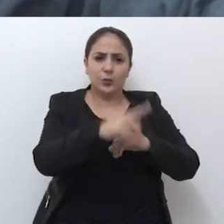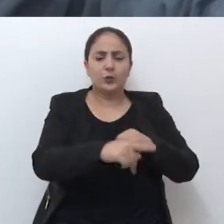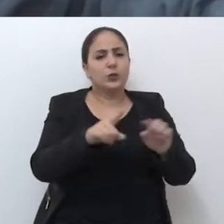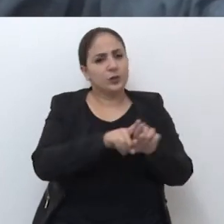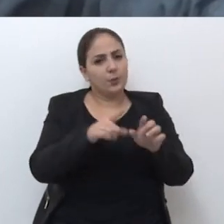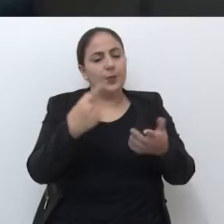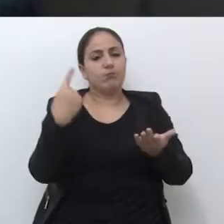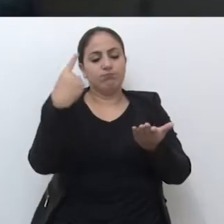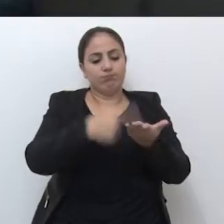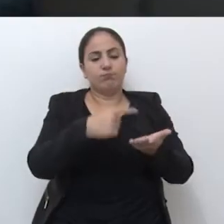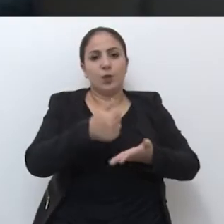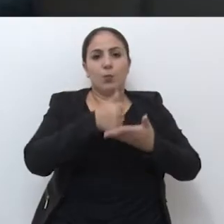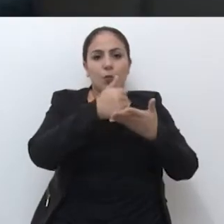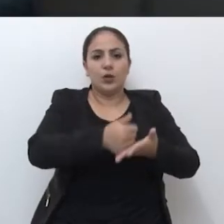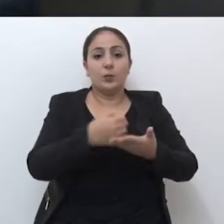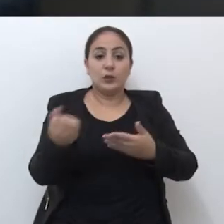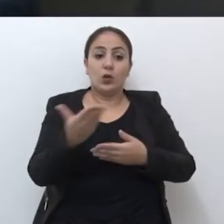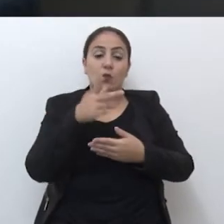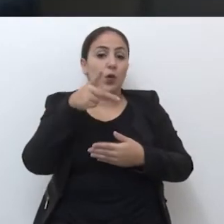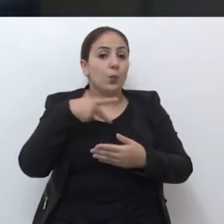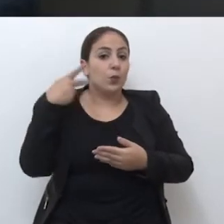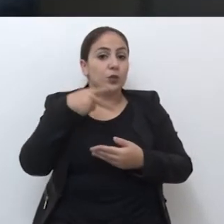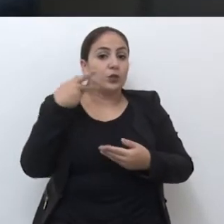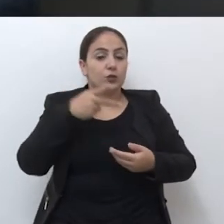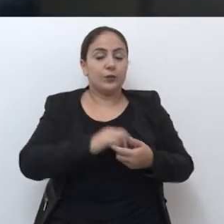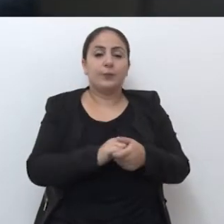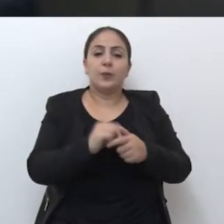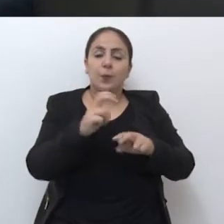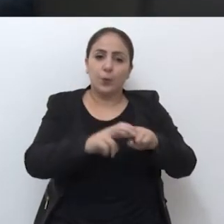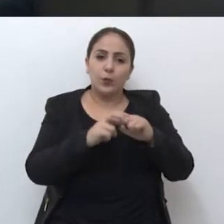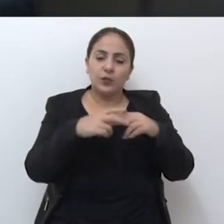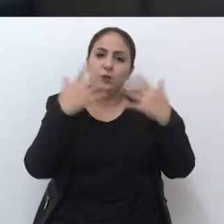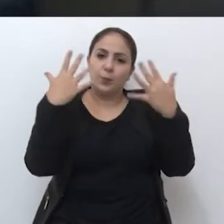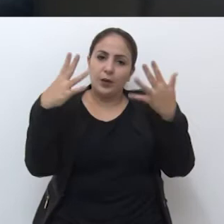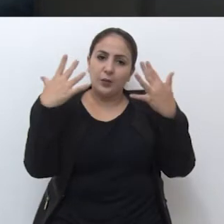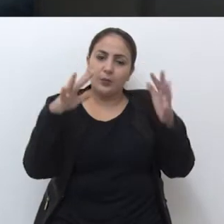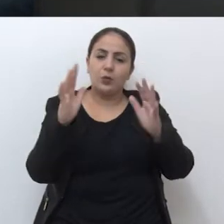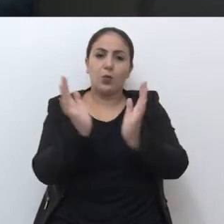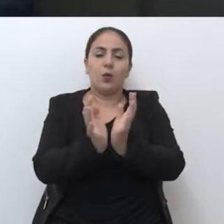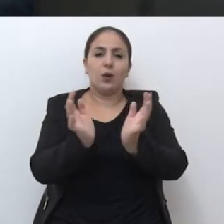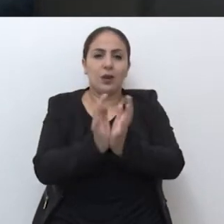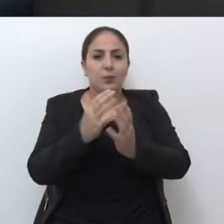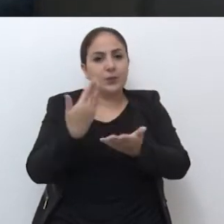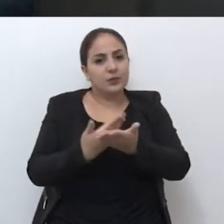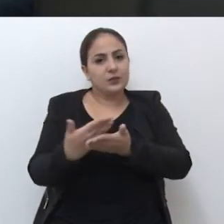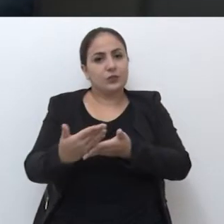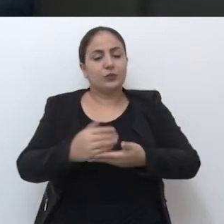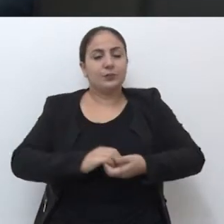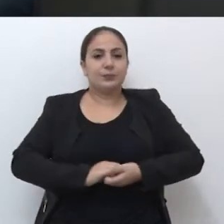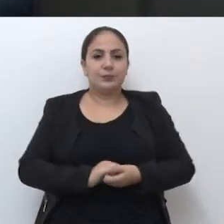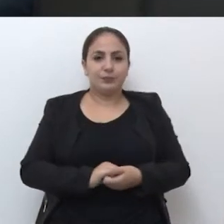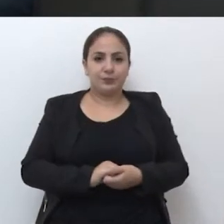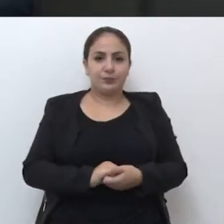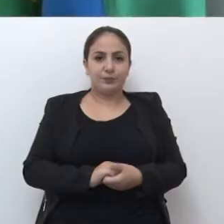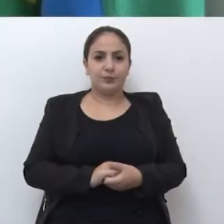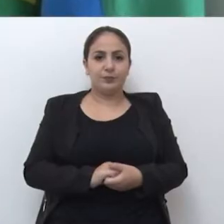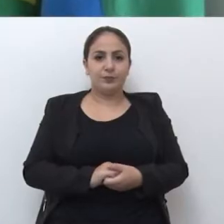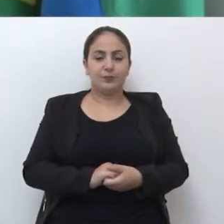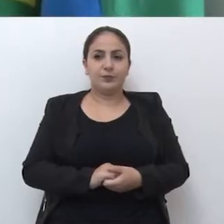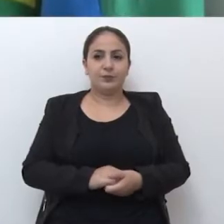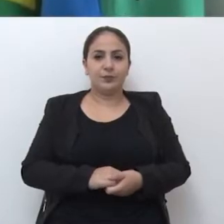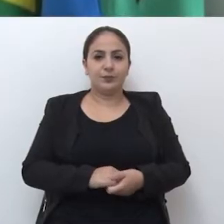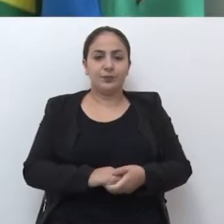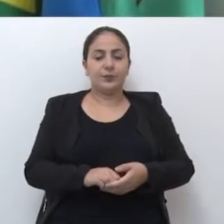Fundo também está comprometida com uma nova política e parabenizou o colega pela iniciativa. Com